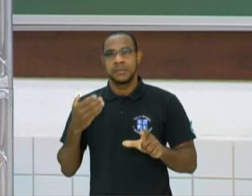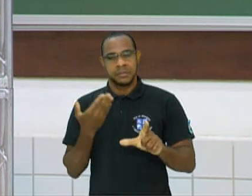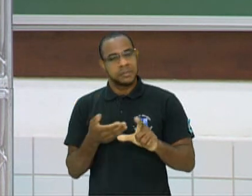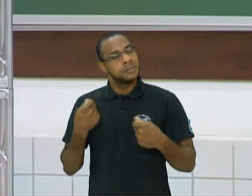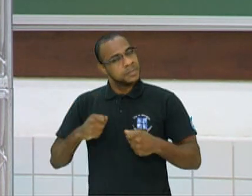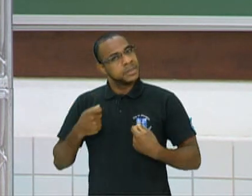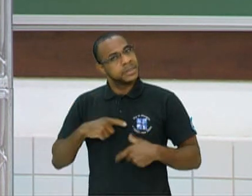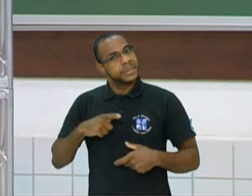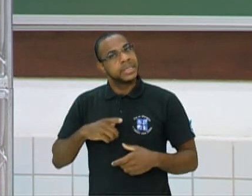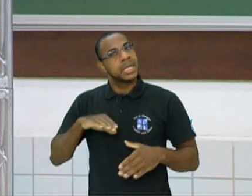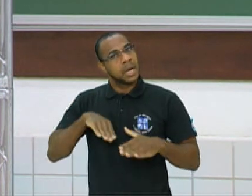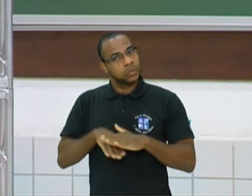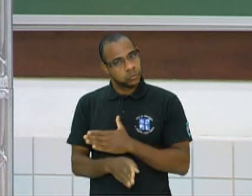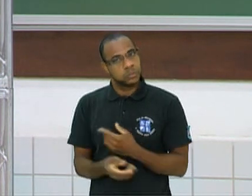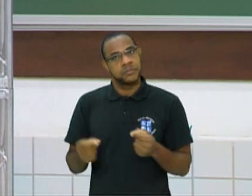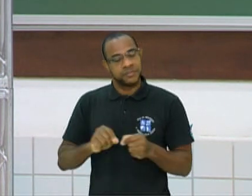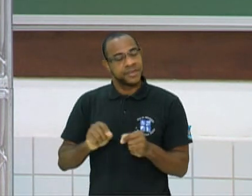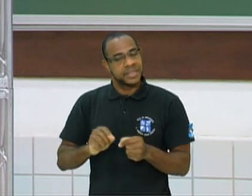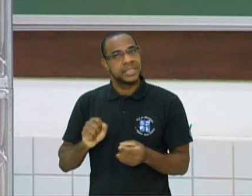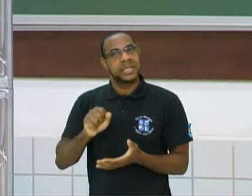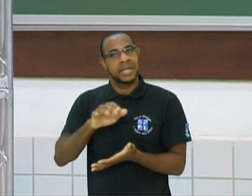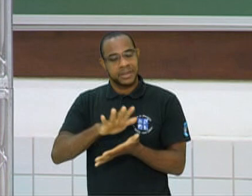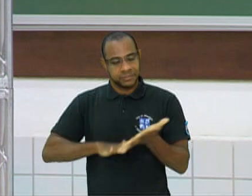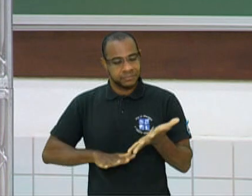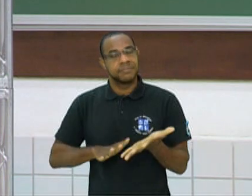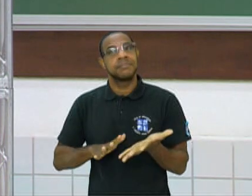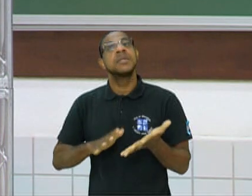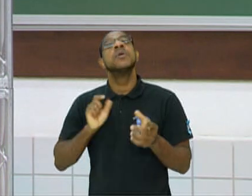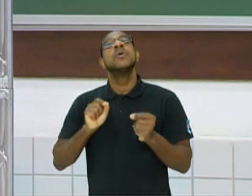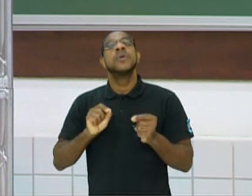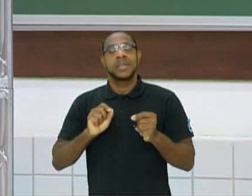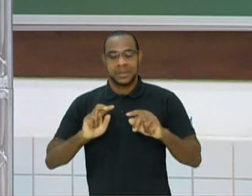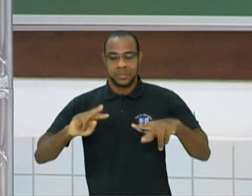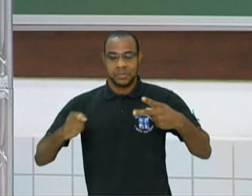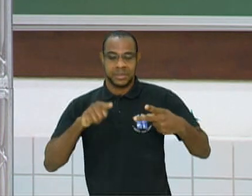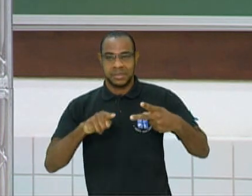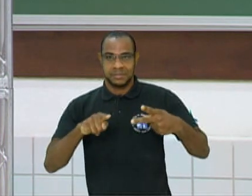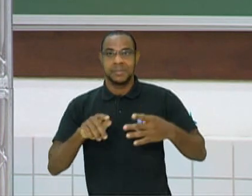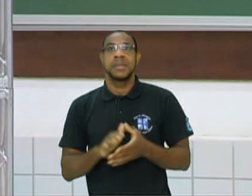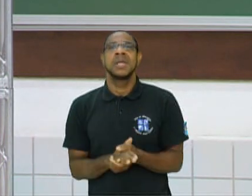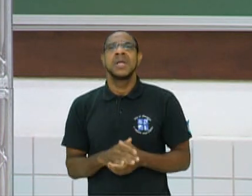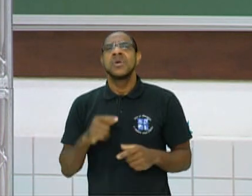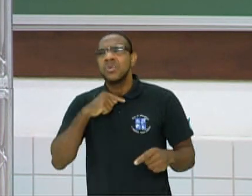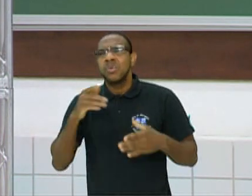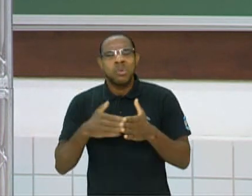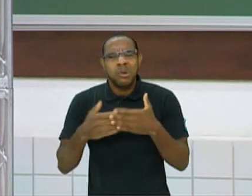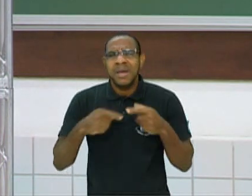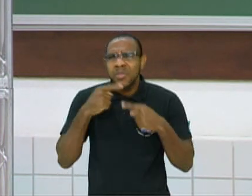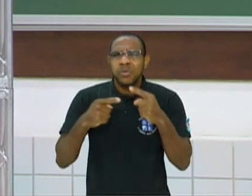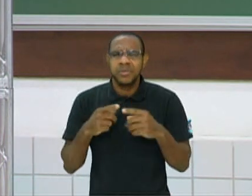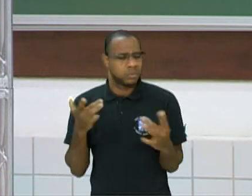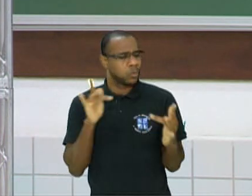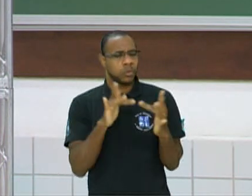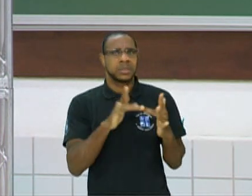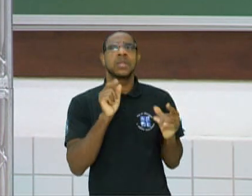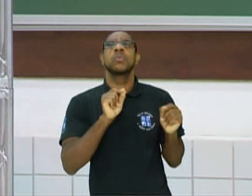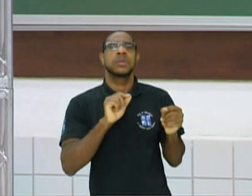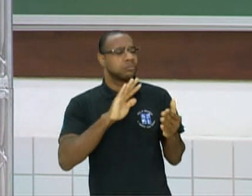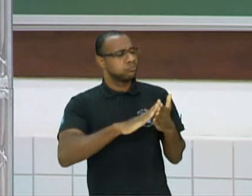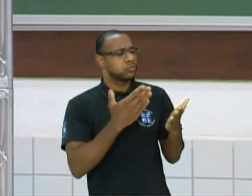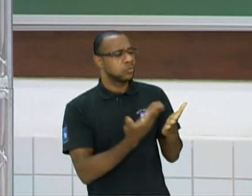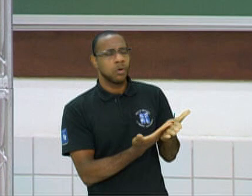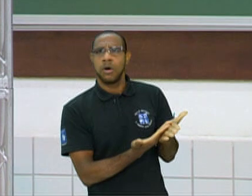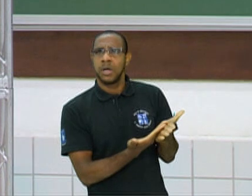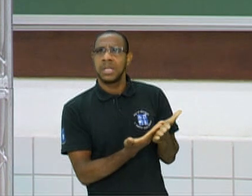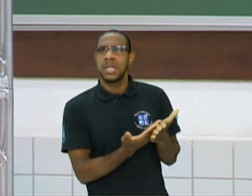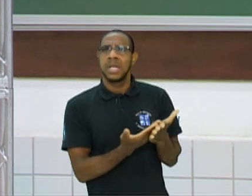de fazer todas as atividades das aulas que vocês teriam, né, para auxiliar. Na dúvida, entre em contato com a sua escola, entre em contato com a direção, com o